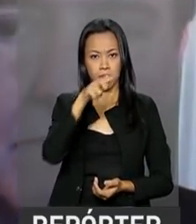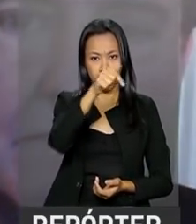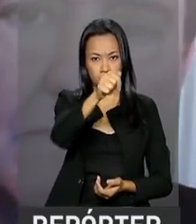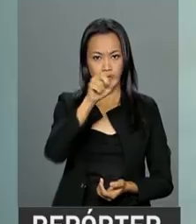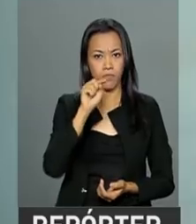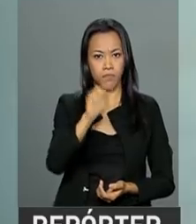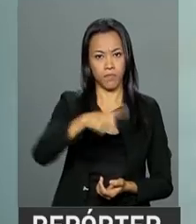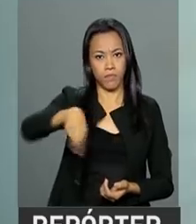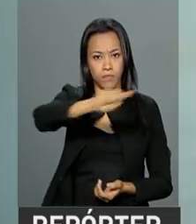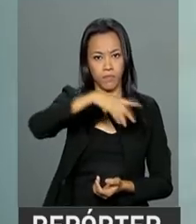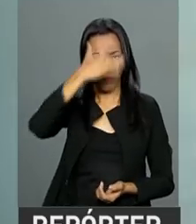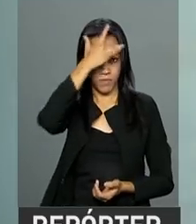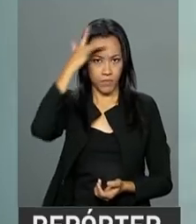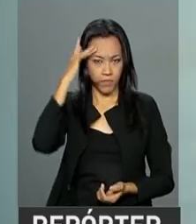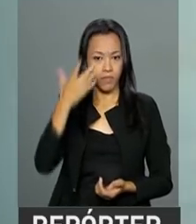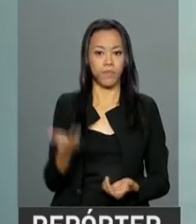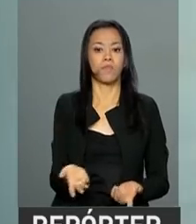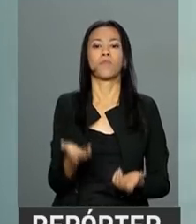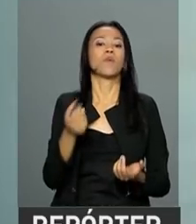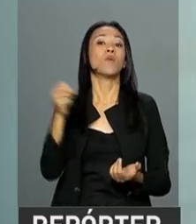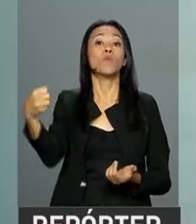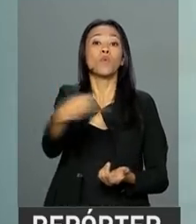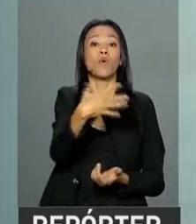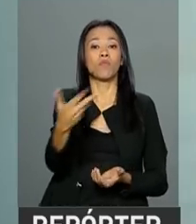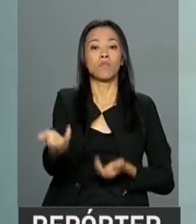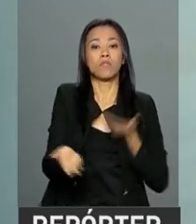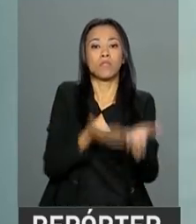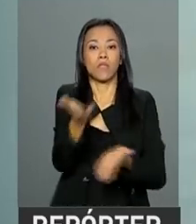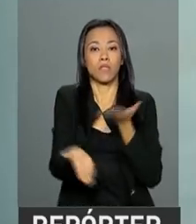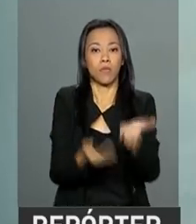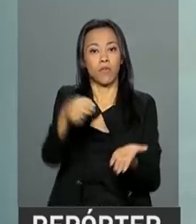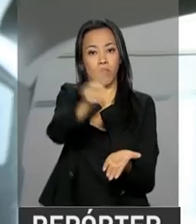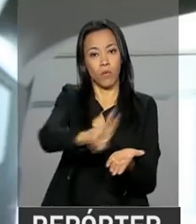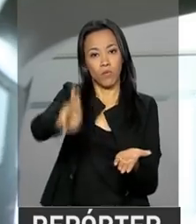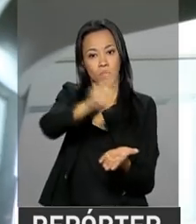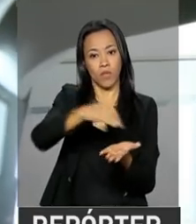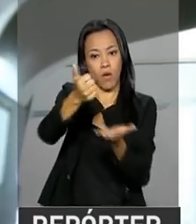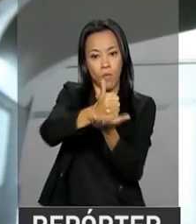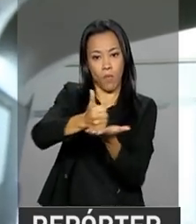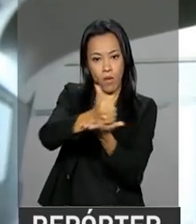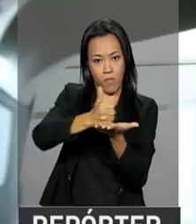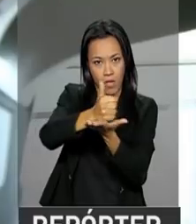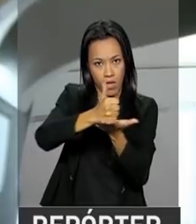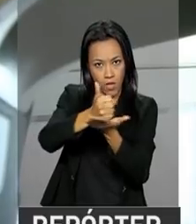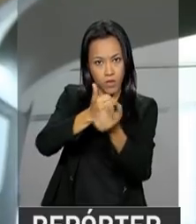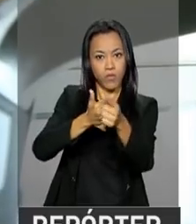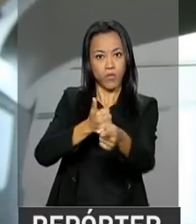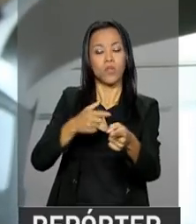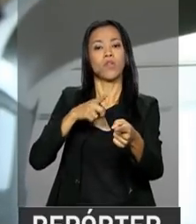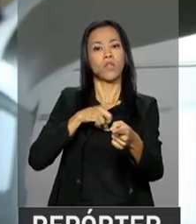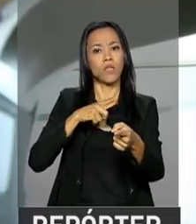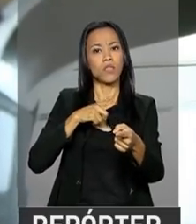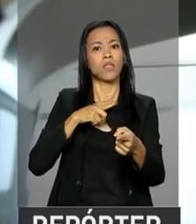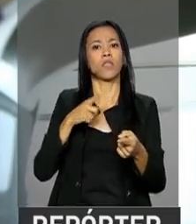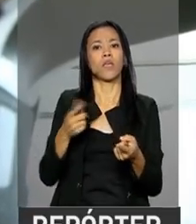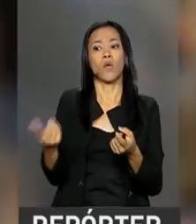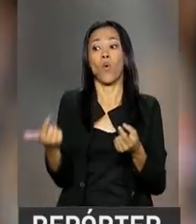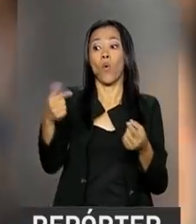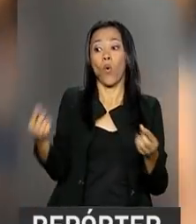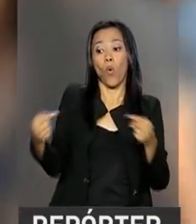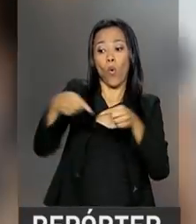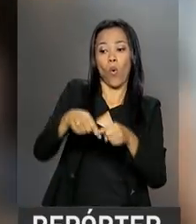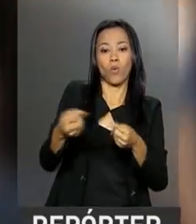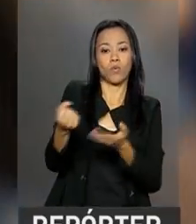o novo tratamento vai utilizar o remédio tenofovir associado a substância emtricitabina